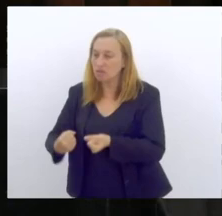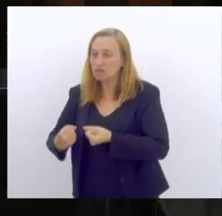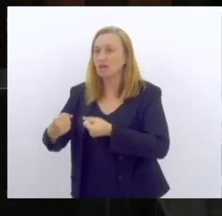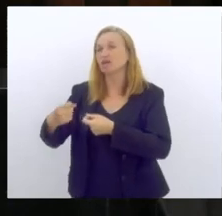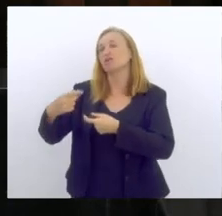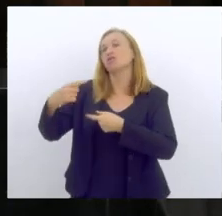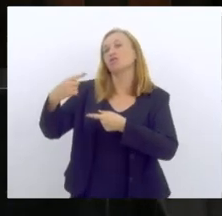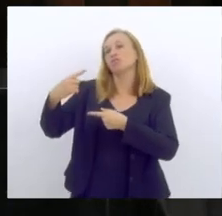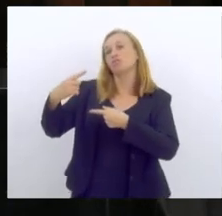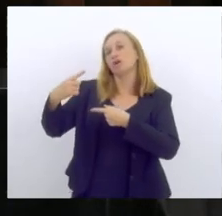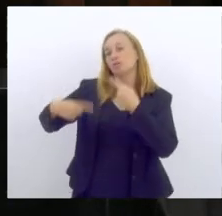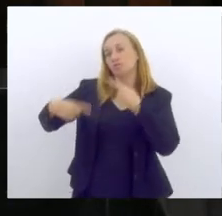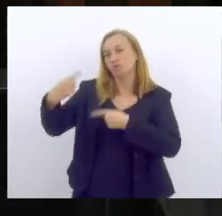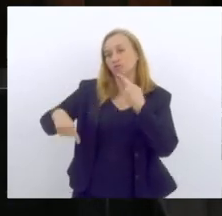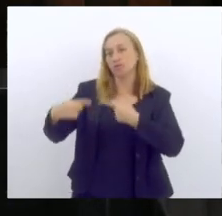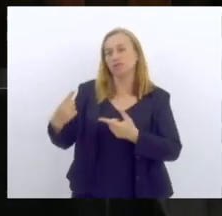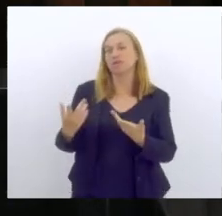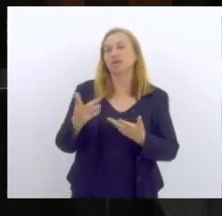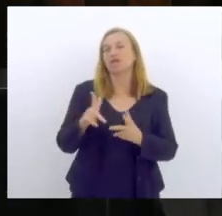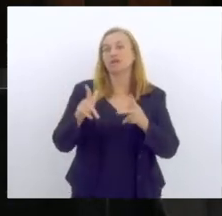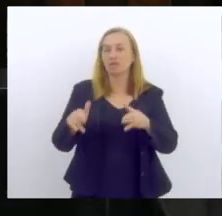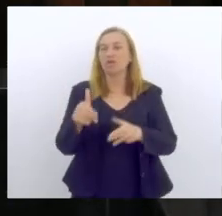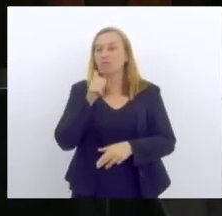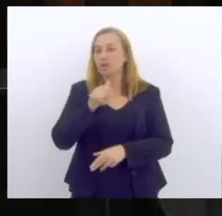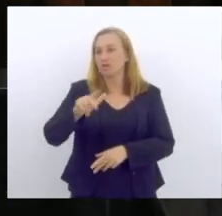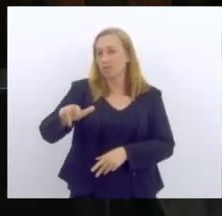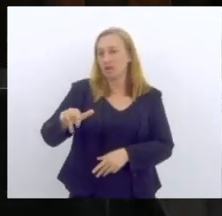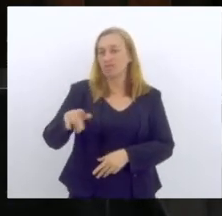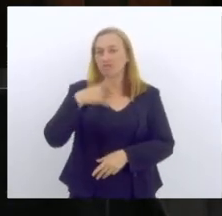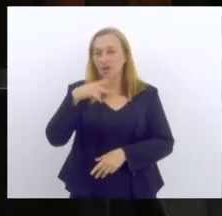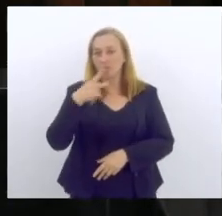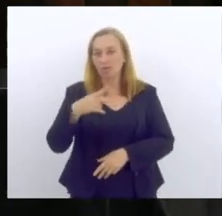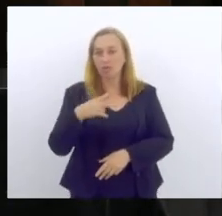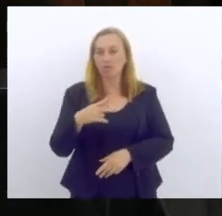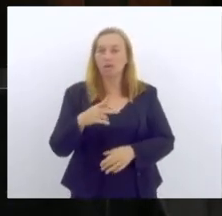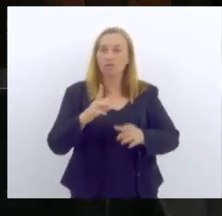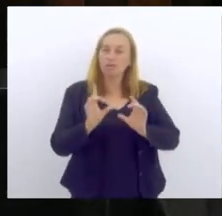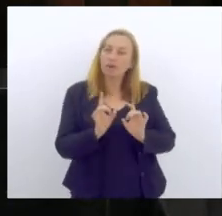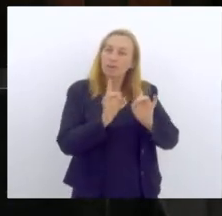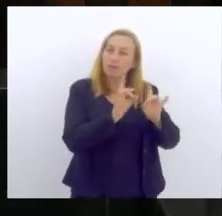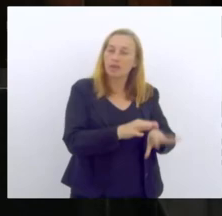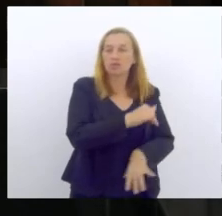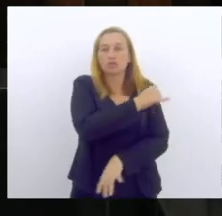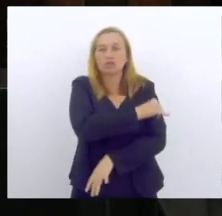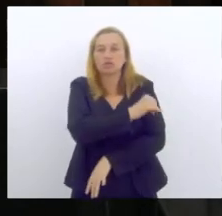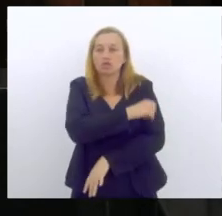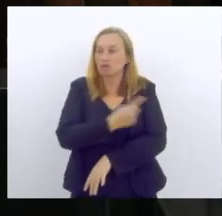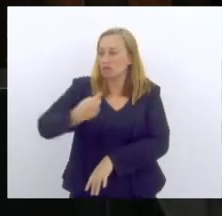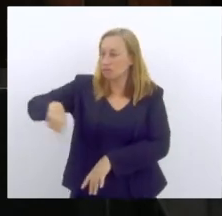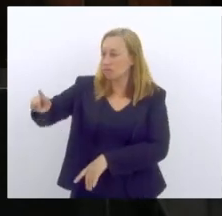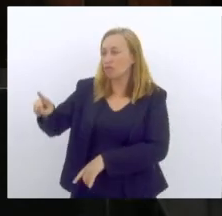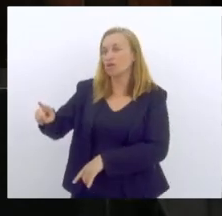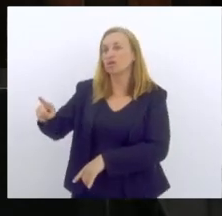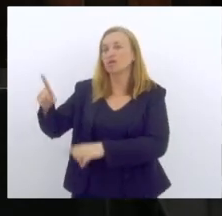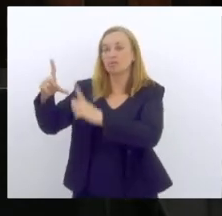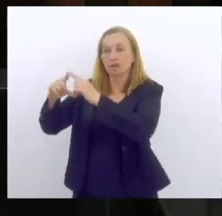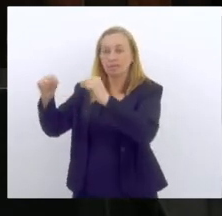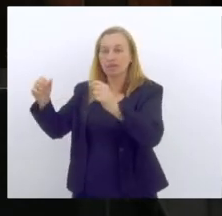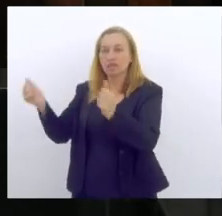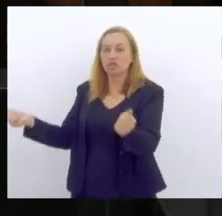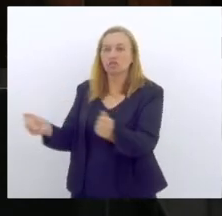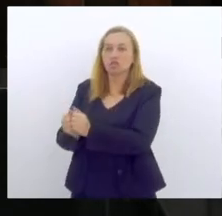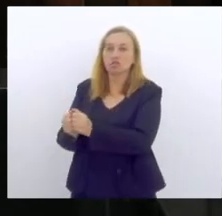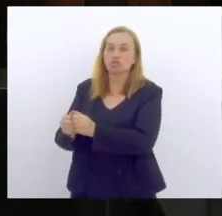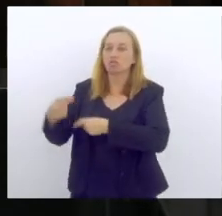bem falou que o papai largou o Rio de Janeiro na transferência da capital e foi para Brasília e depois se envolveu na política